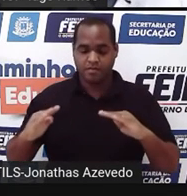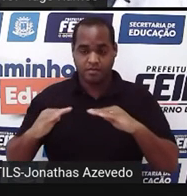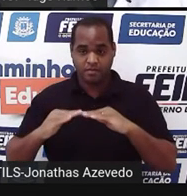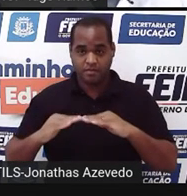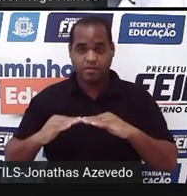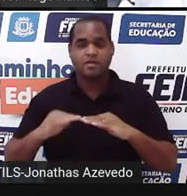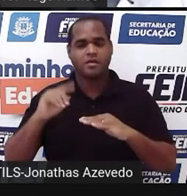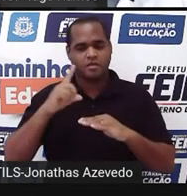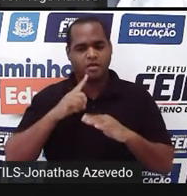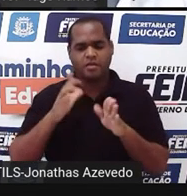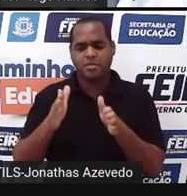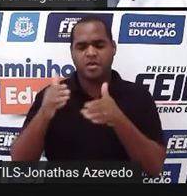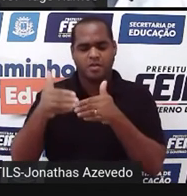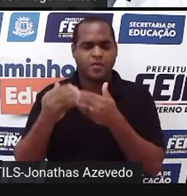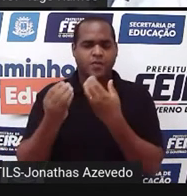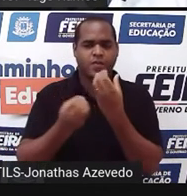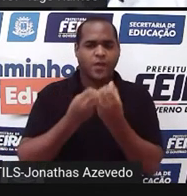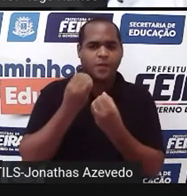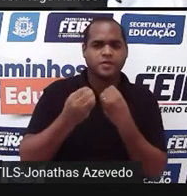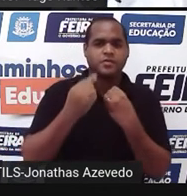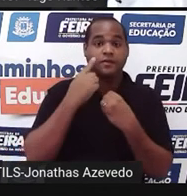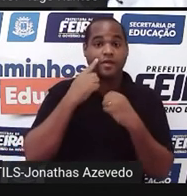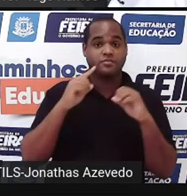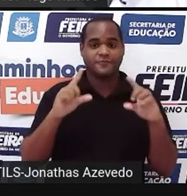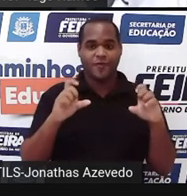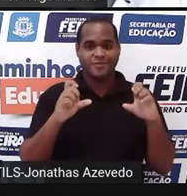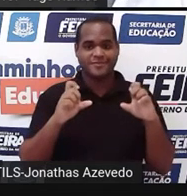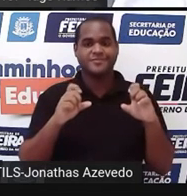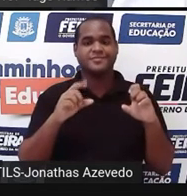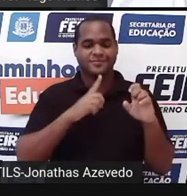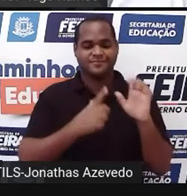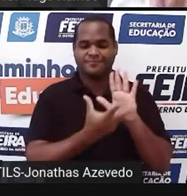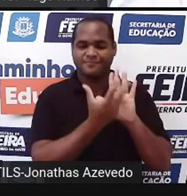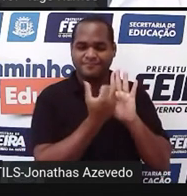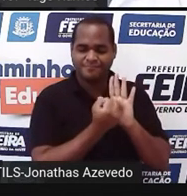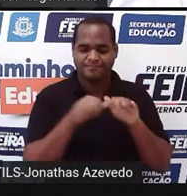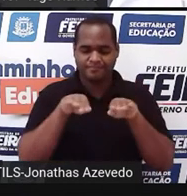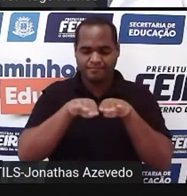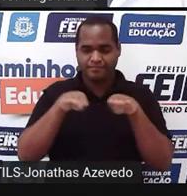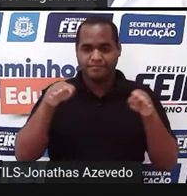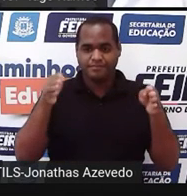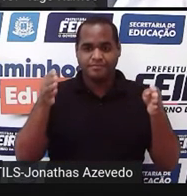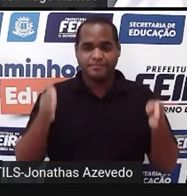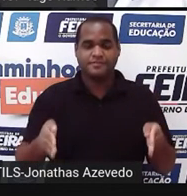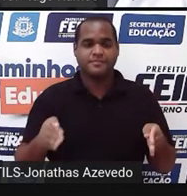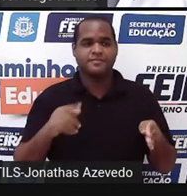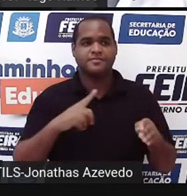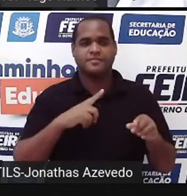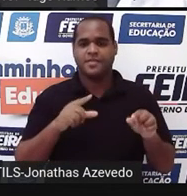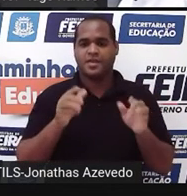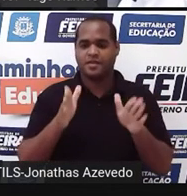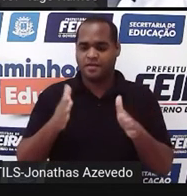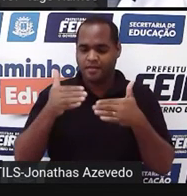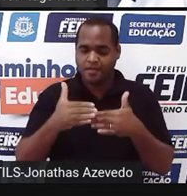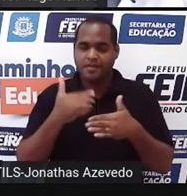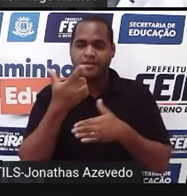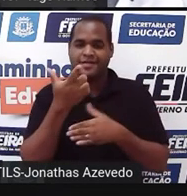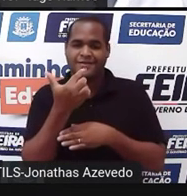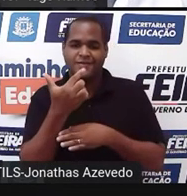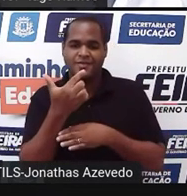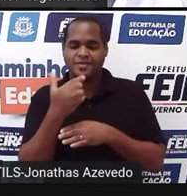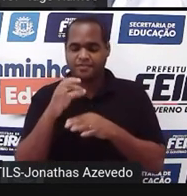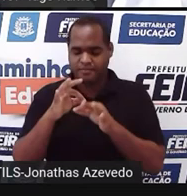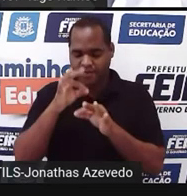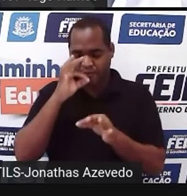quadrada Observe ao lado tem uma figura de uma mesa em cima é um cubo feito com 12